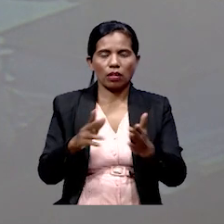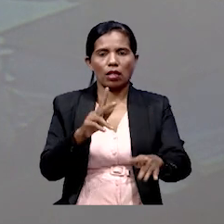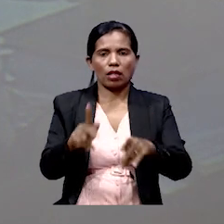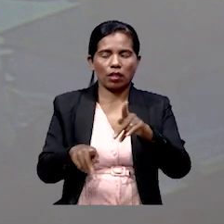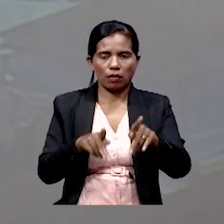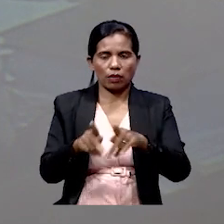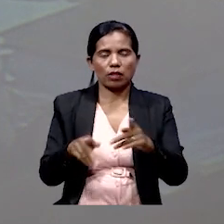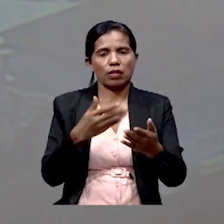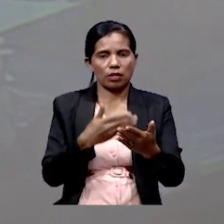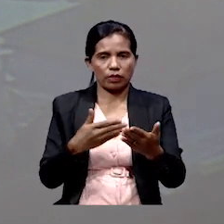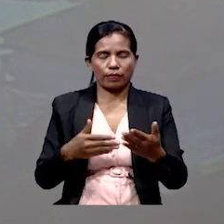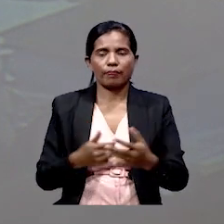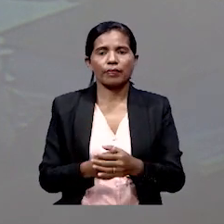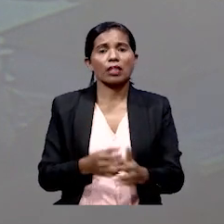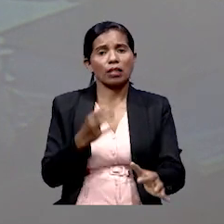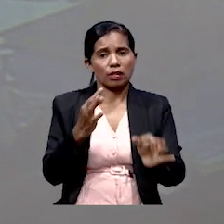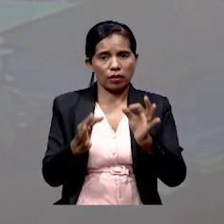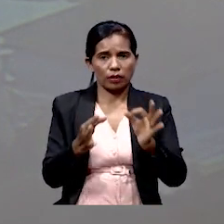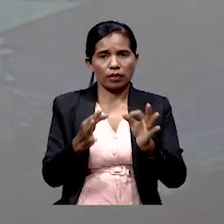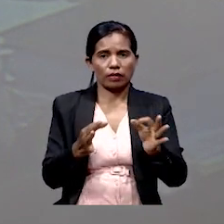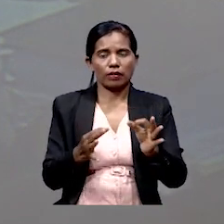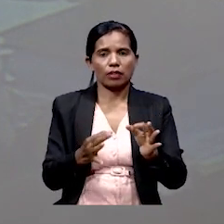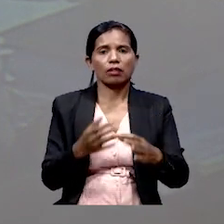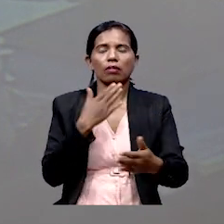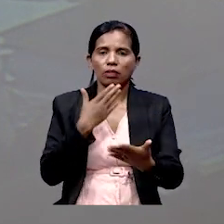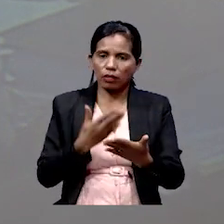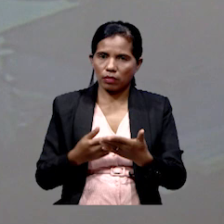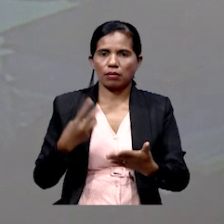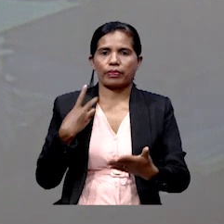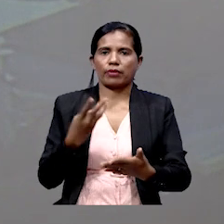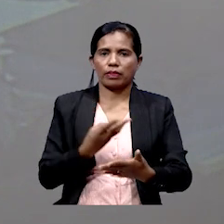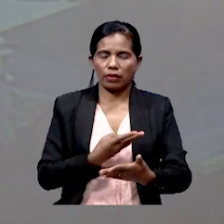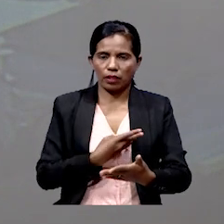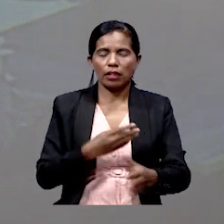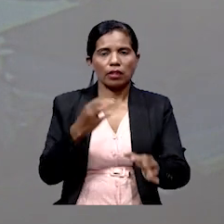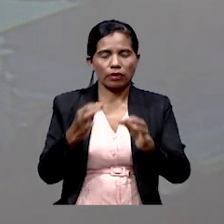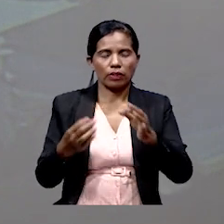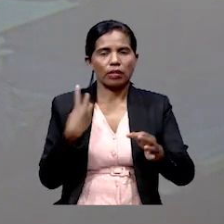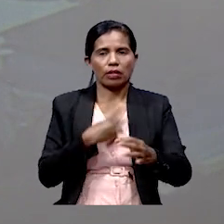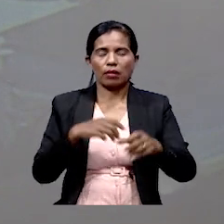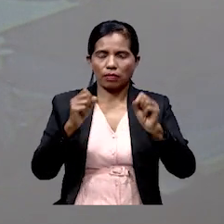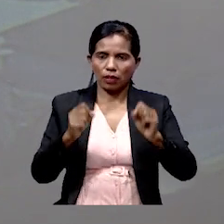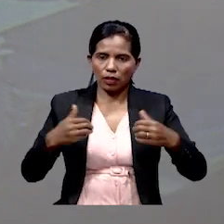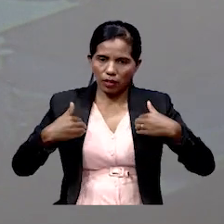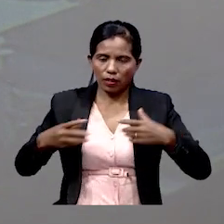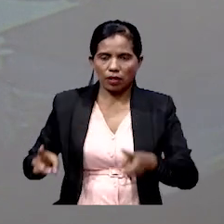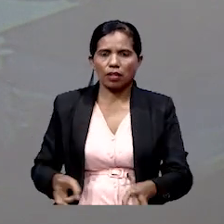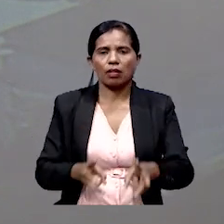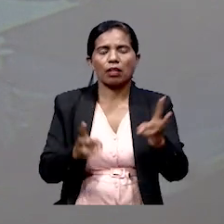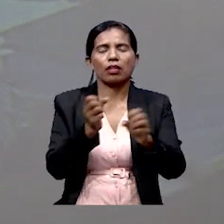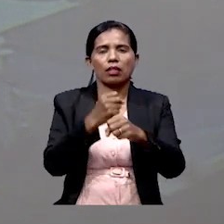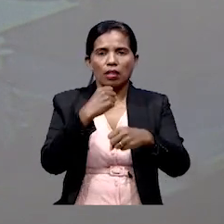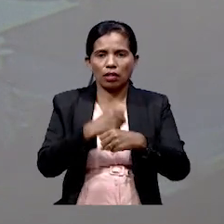ninia. Karik nia momento ne dia kliu ba ita sei bele iha netik dalan ruma atu halon